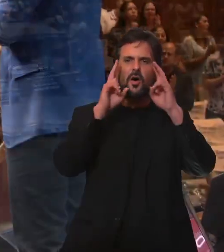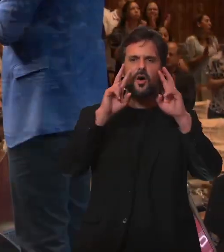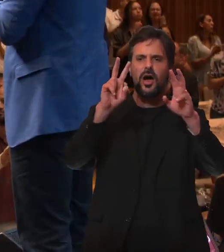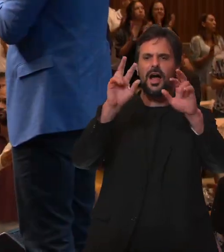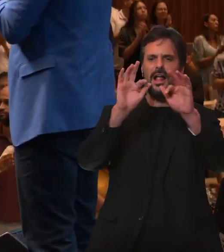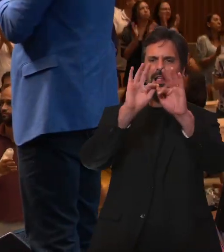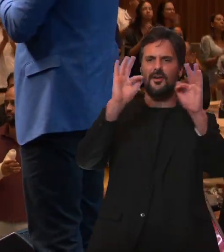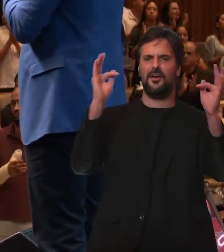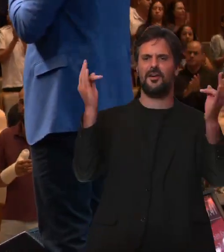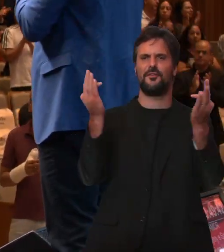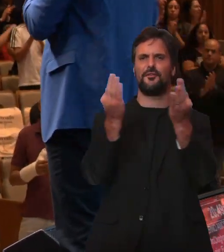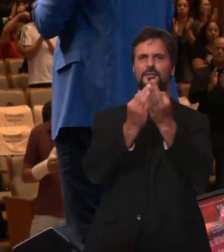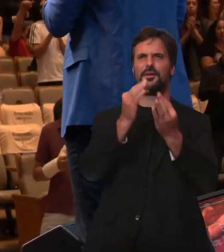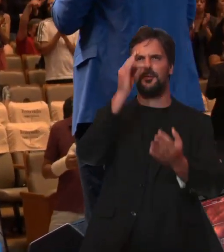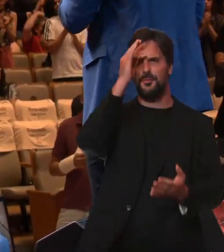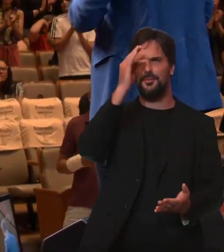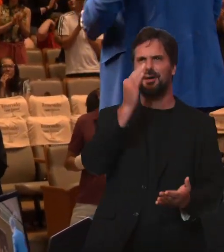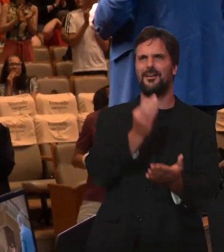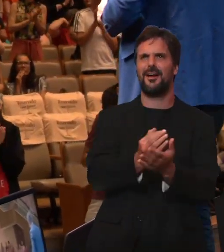linda aqui.